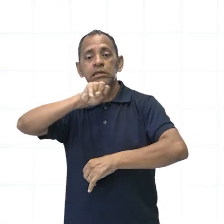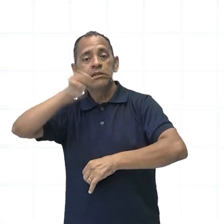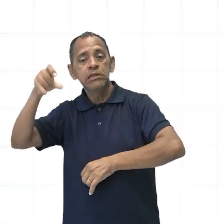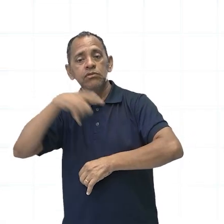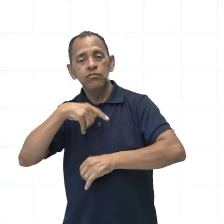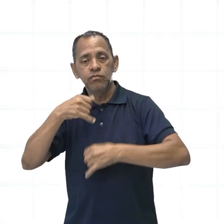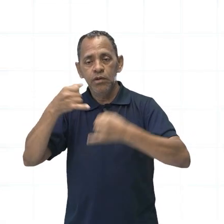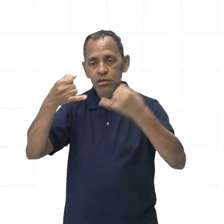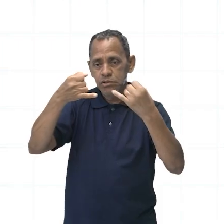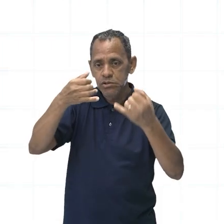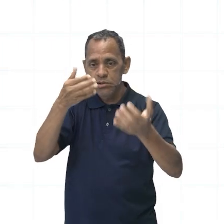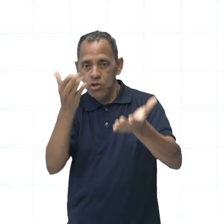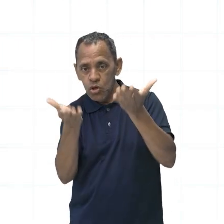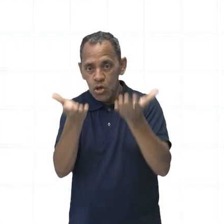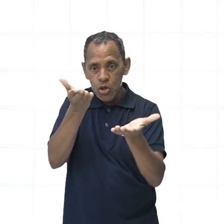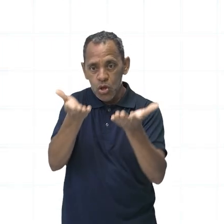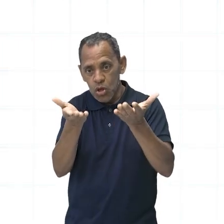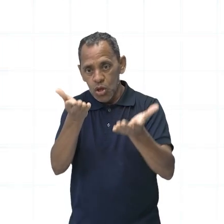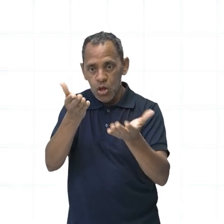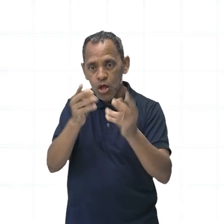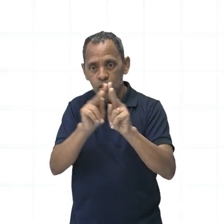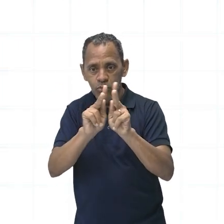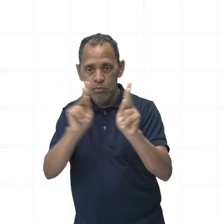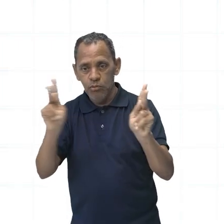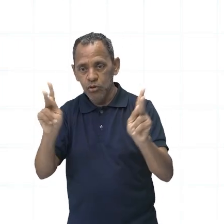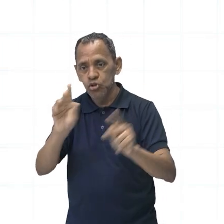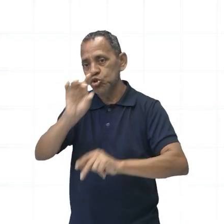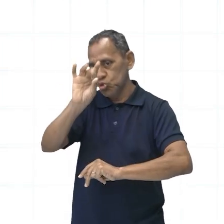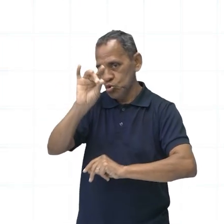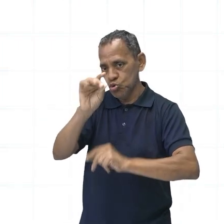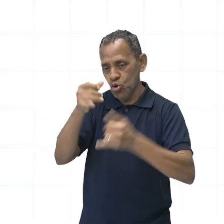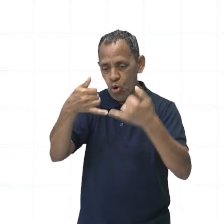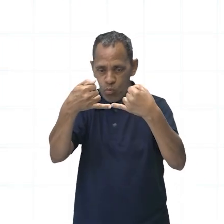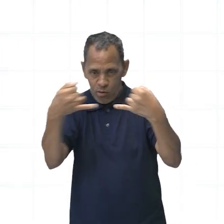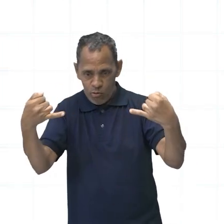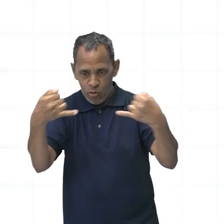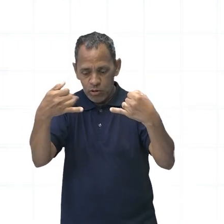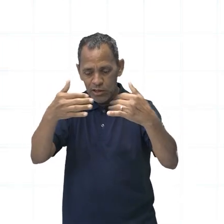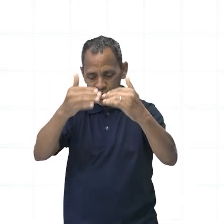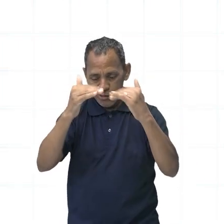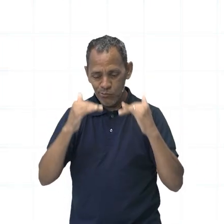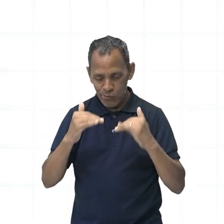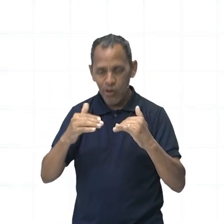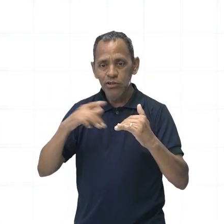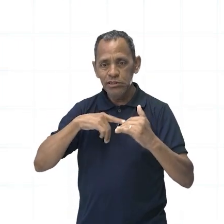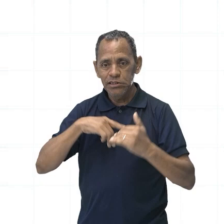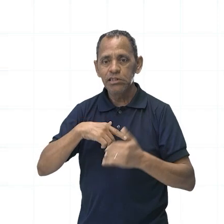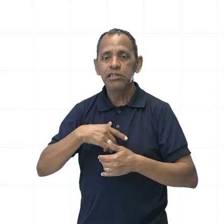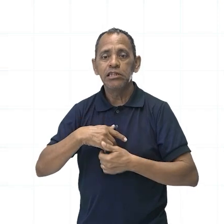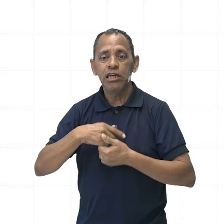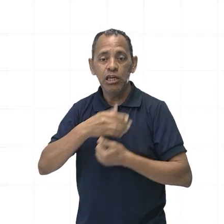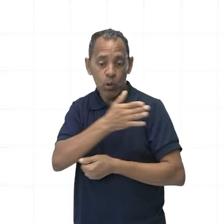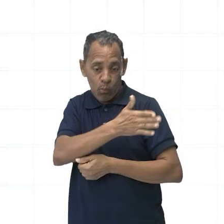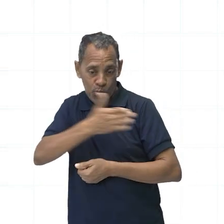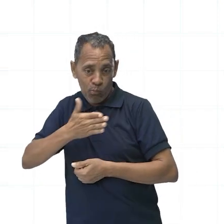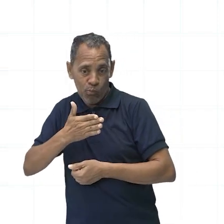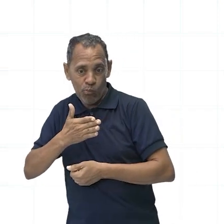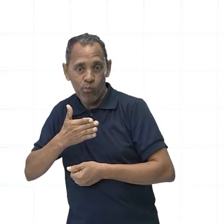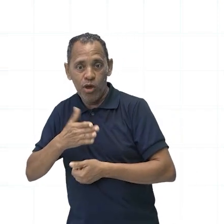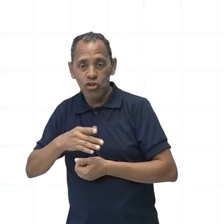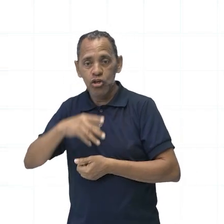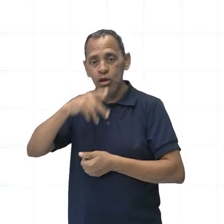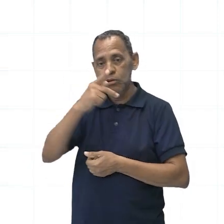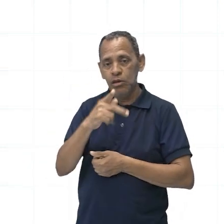fio, numa ponte, apenas com uma corda, e embaixo dessa corda tem várias pirâmides. Como é que você vai,